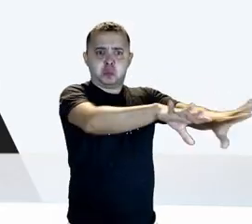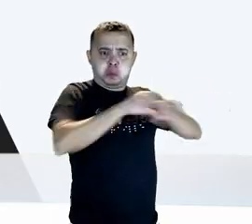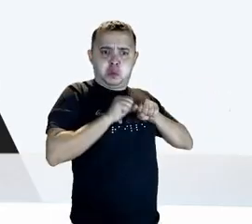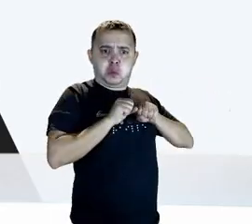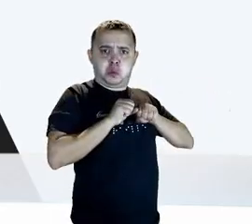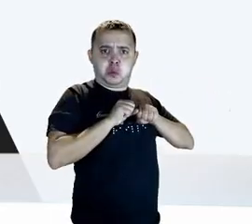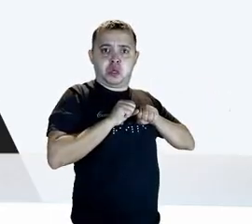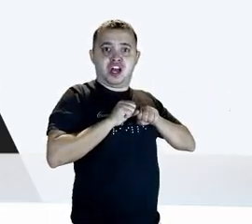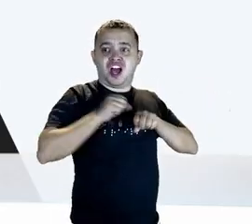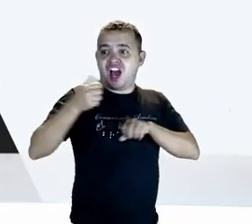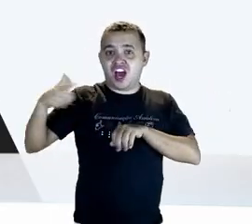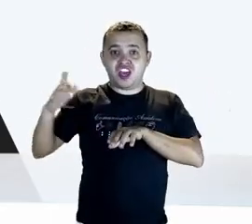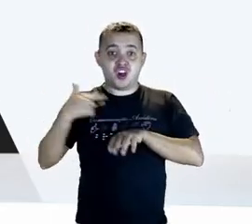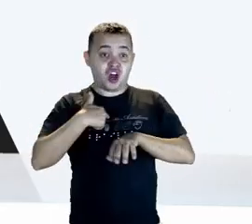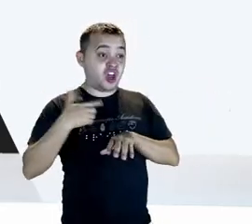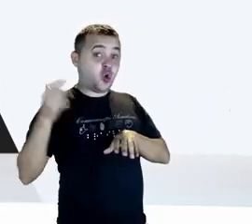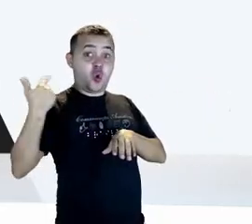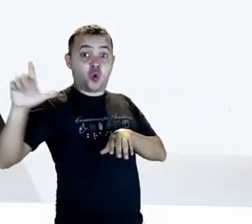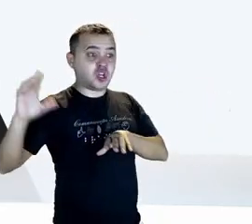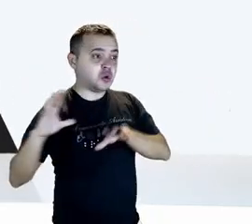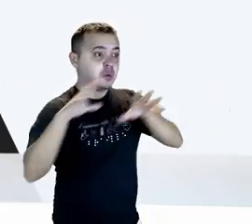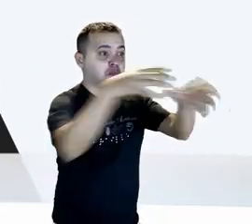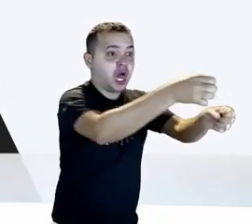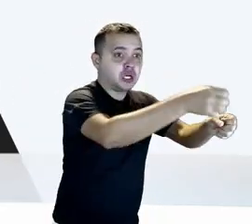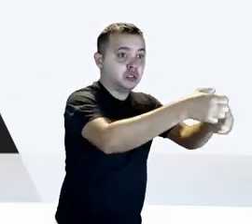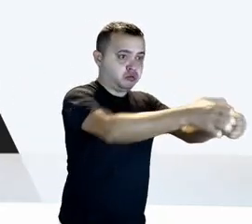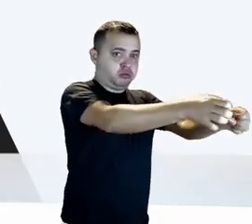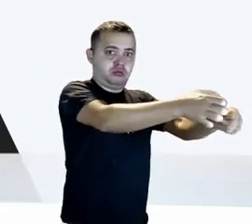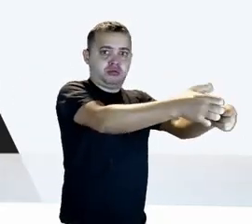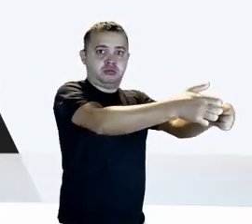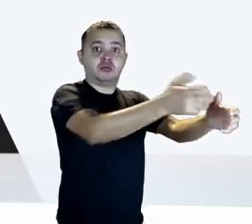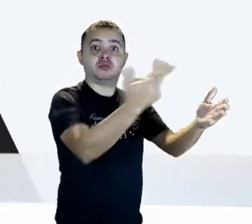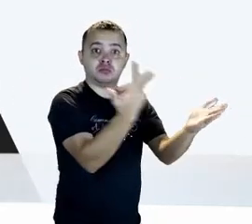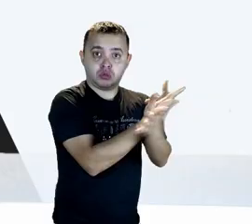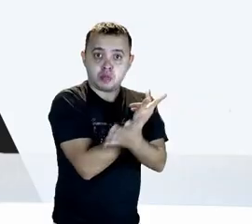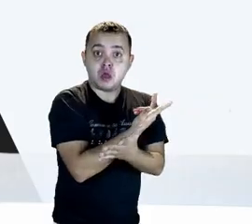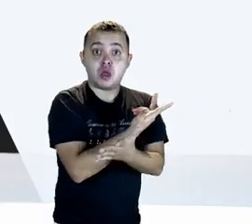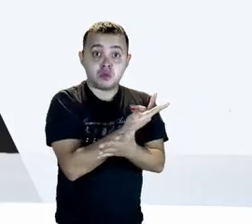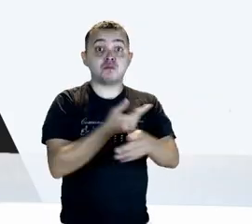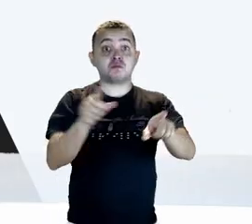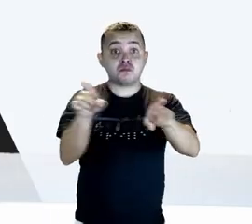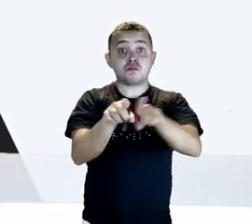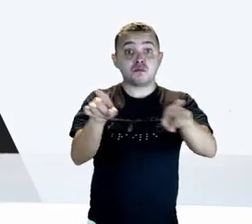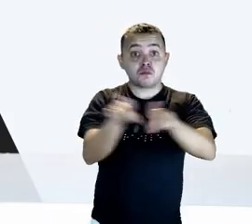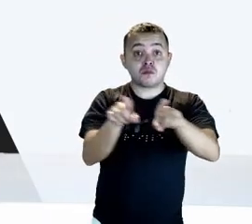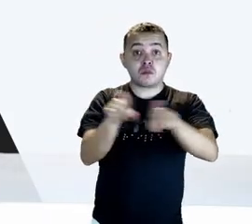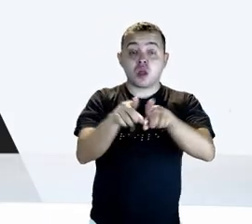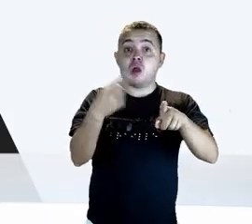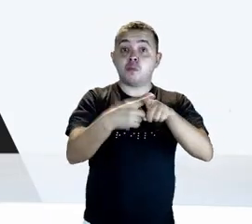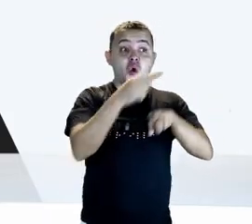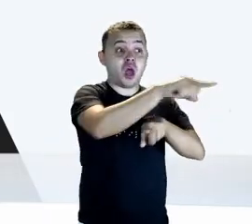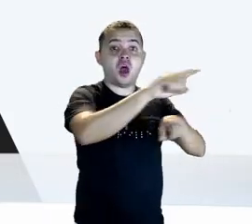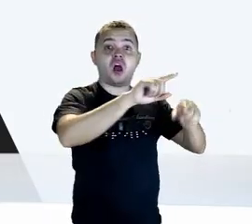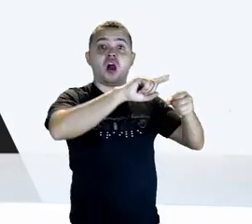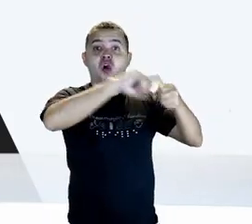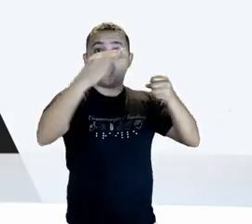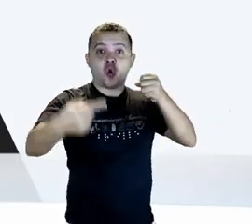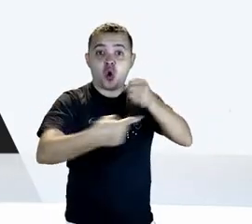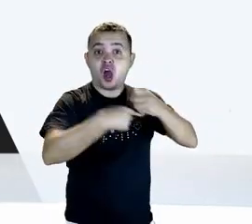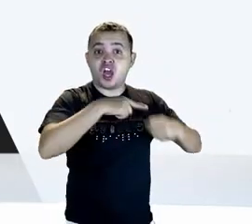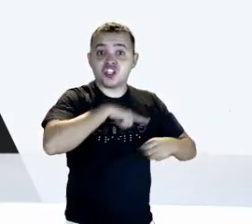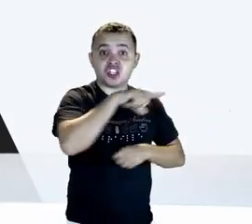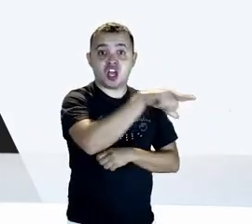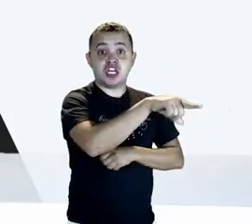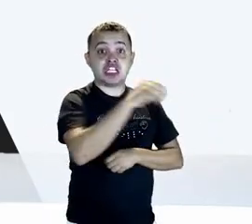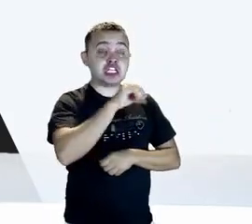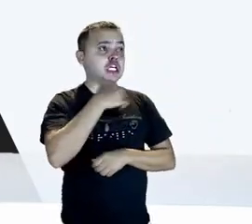está eletrocutada, que está sendo condutora de corrente elétrica,